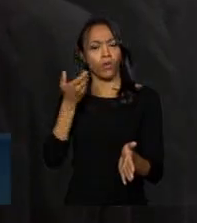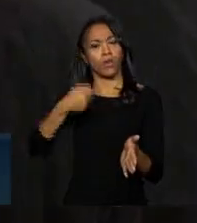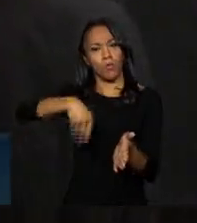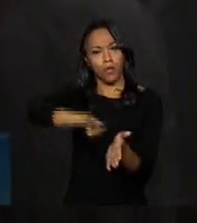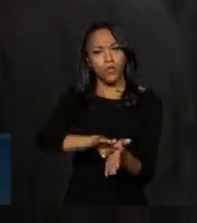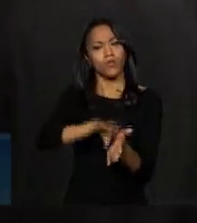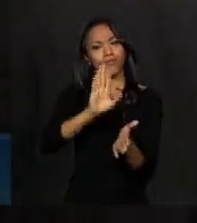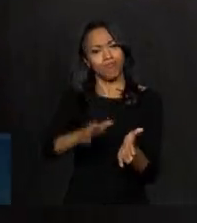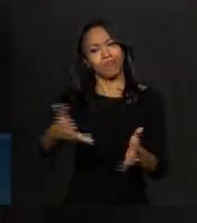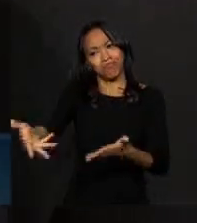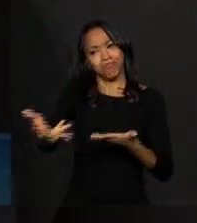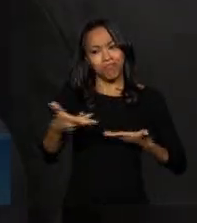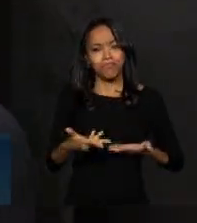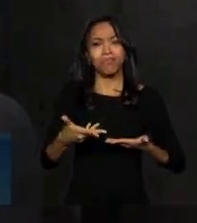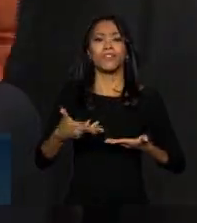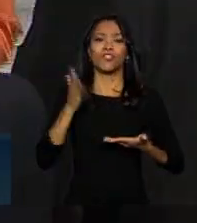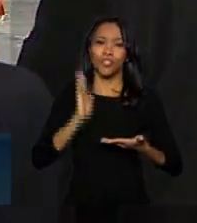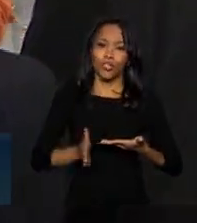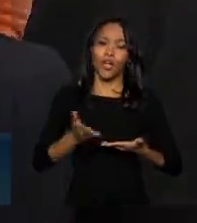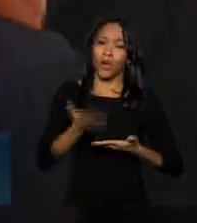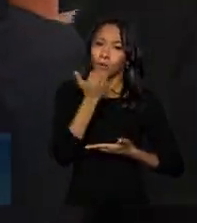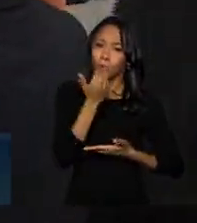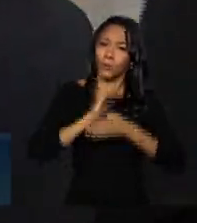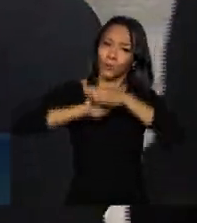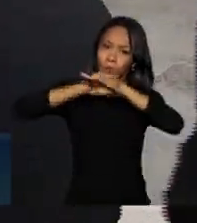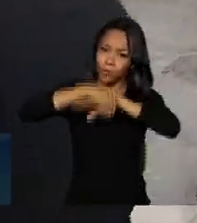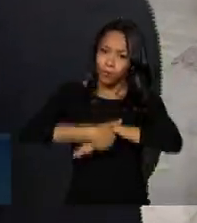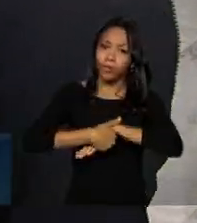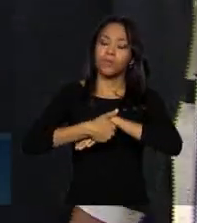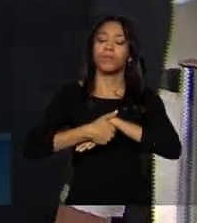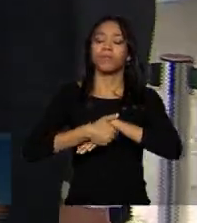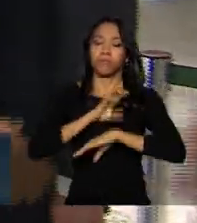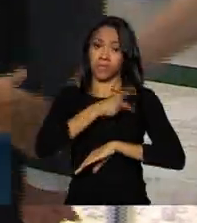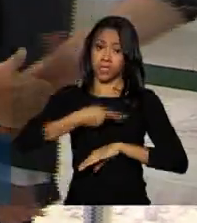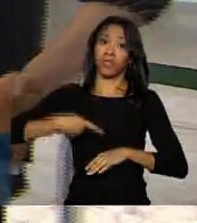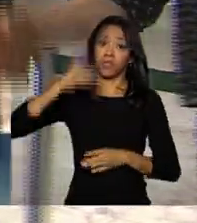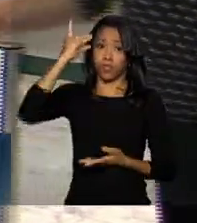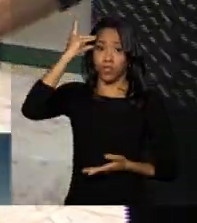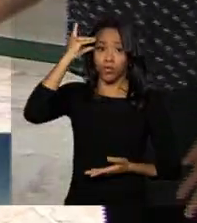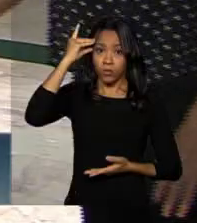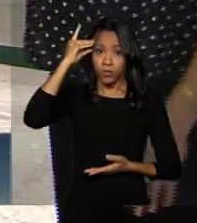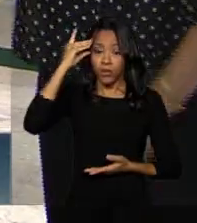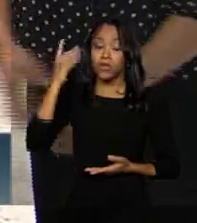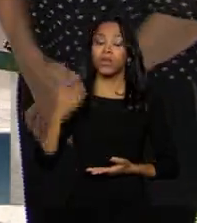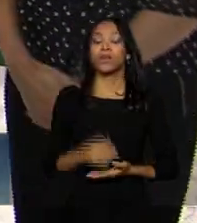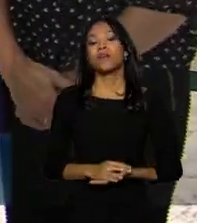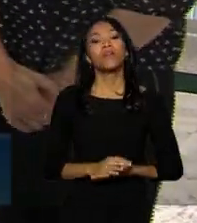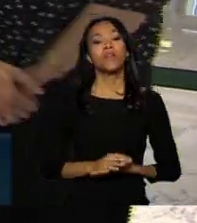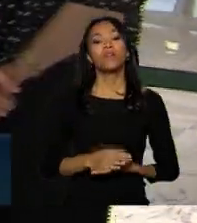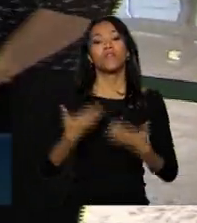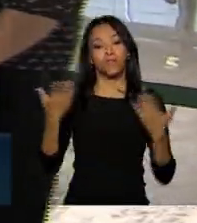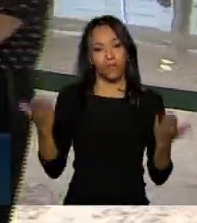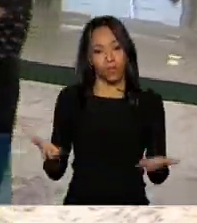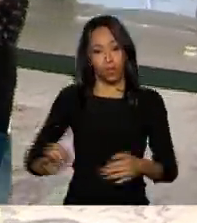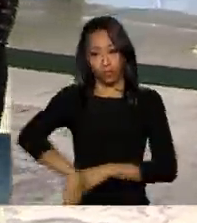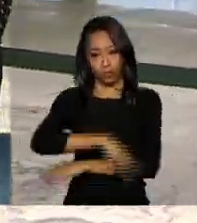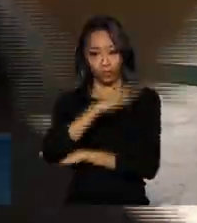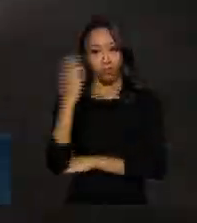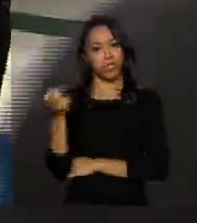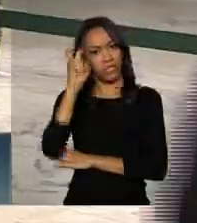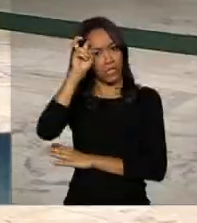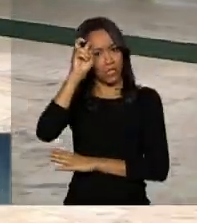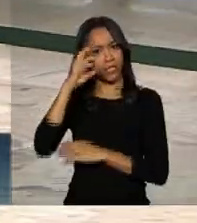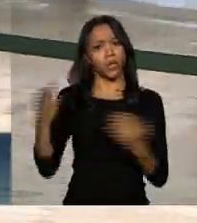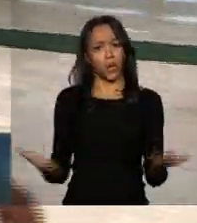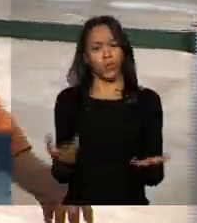recebida num jantar de trabalho já pela presidenta Dilma Rousseff e permanece ao longo desta quinta-feira para